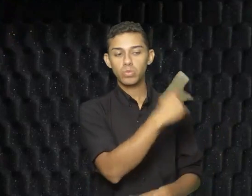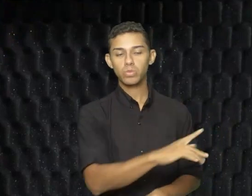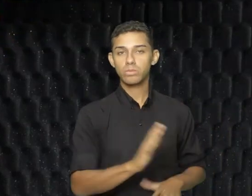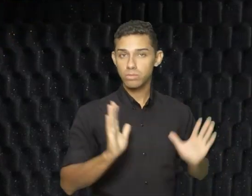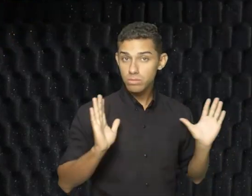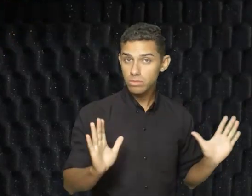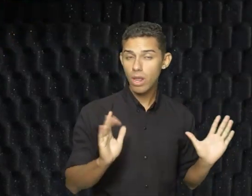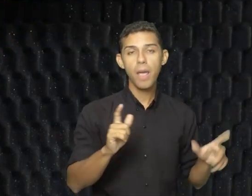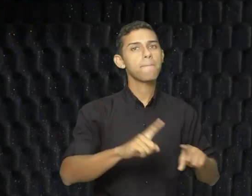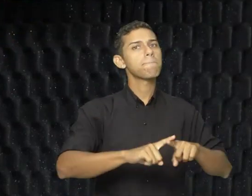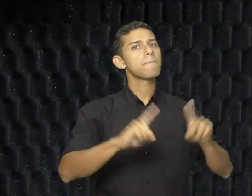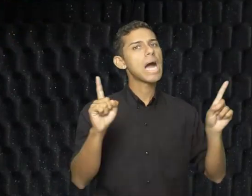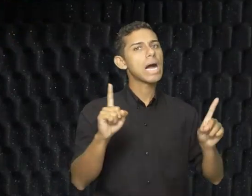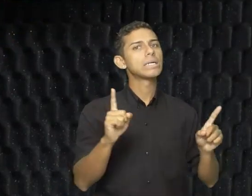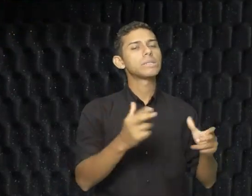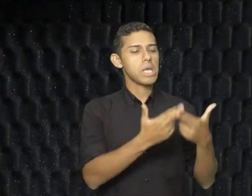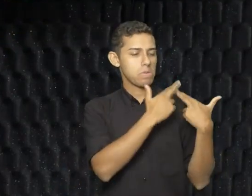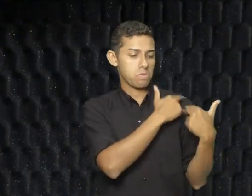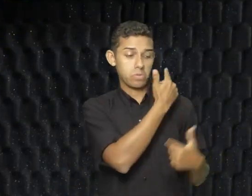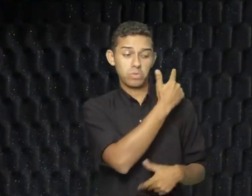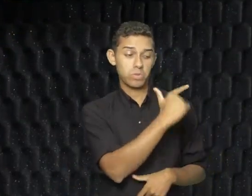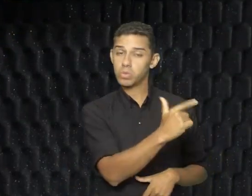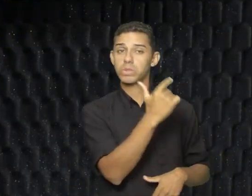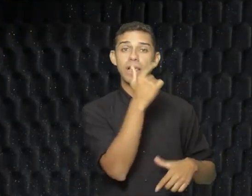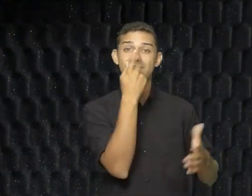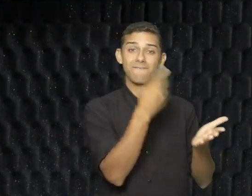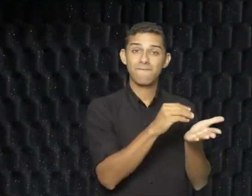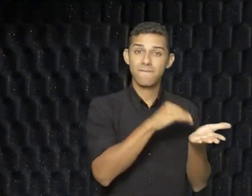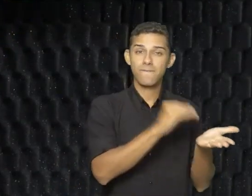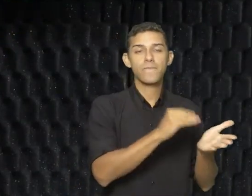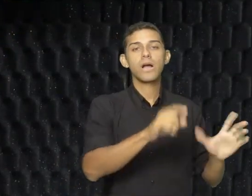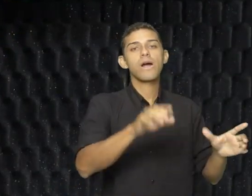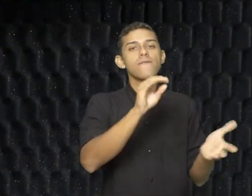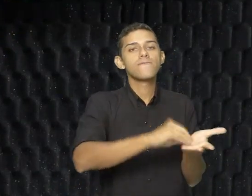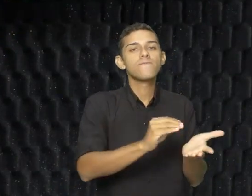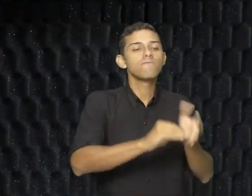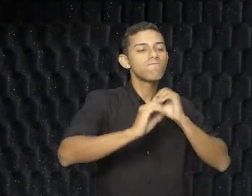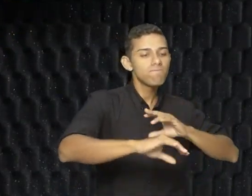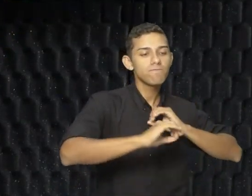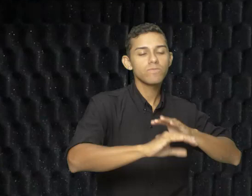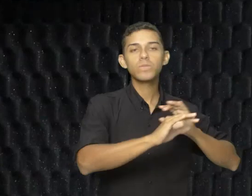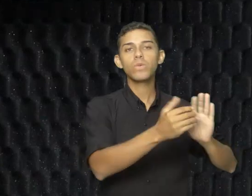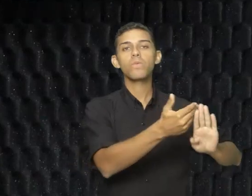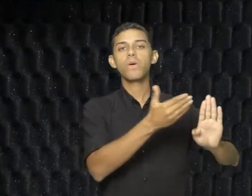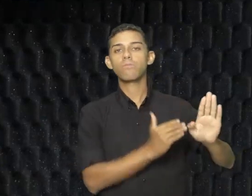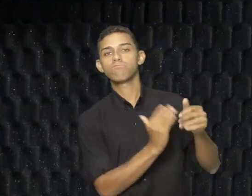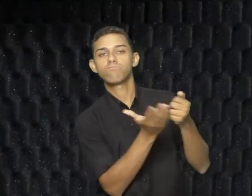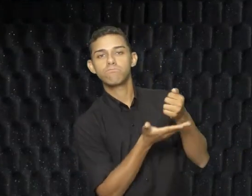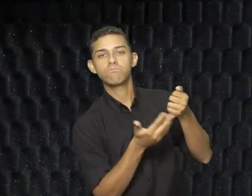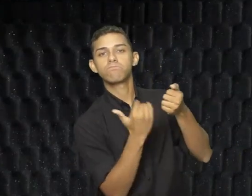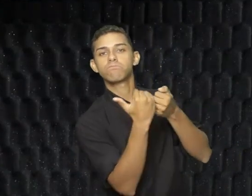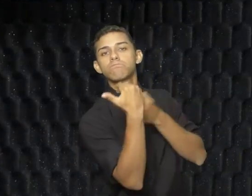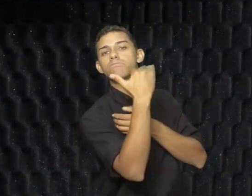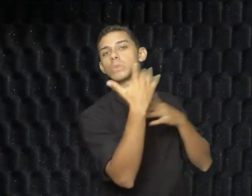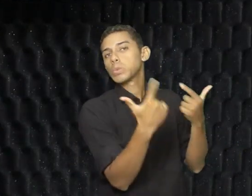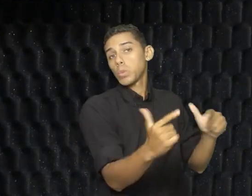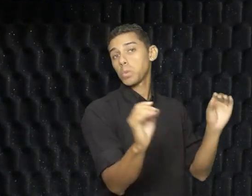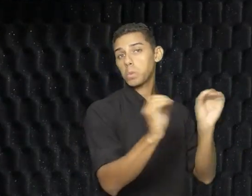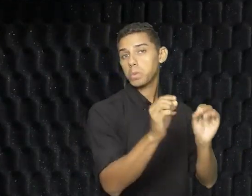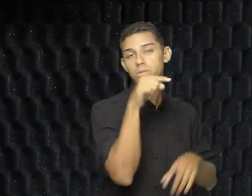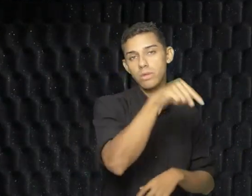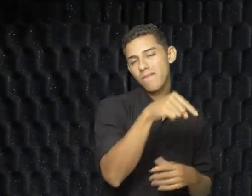irresponsabilidade, mas também uma ausência de estrutura educacional, tá bom? Uma estrutura educacional